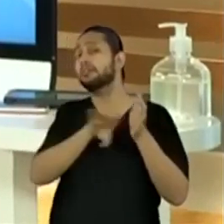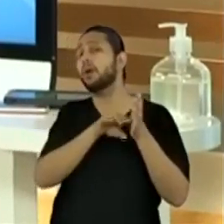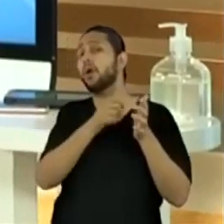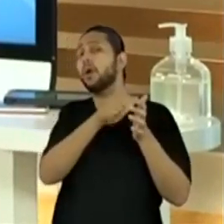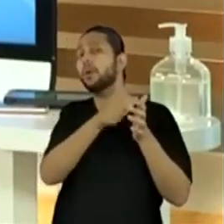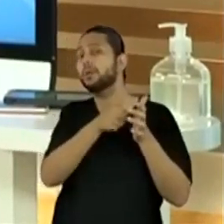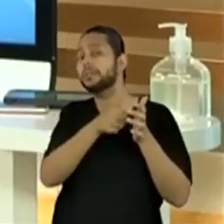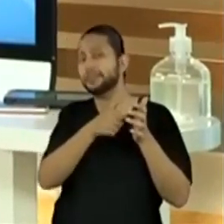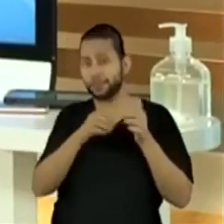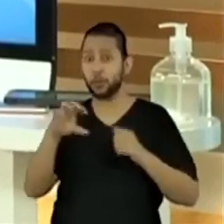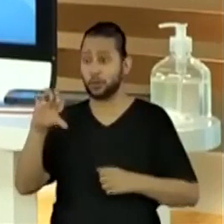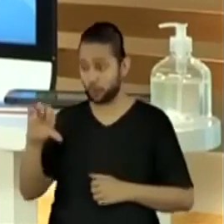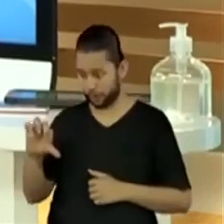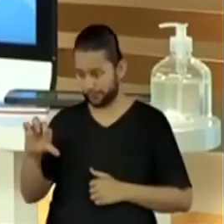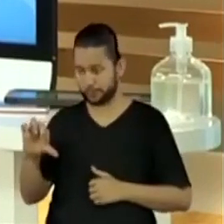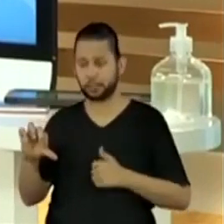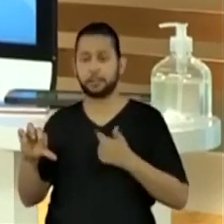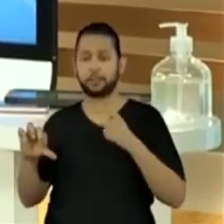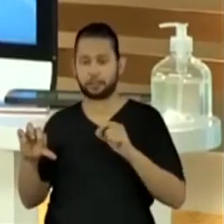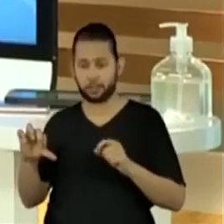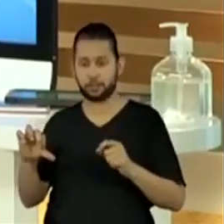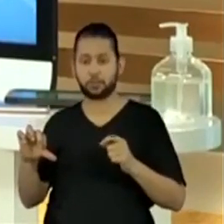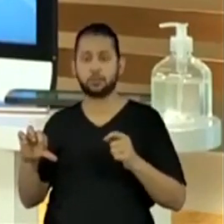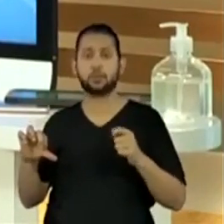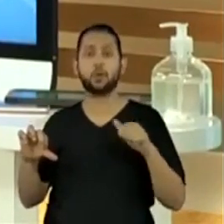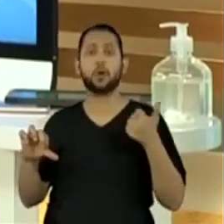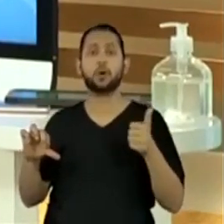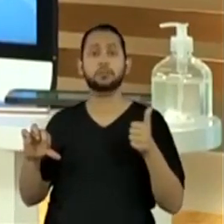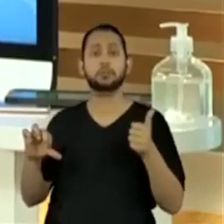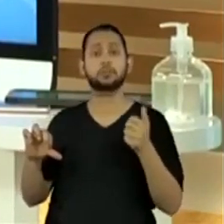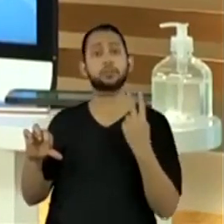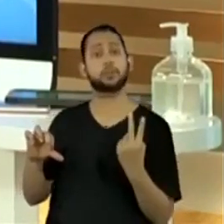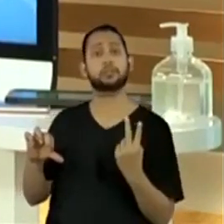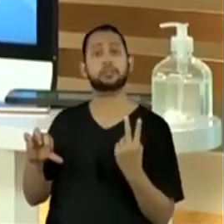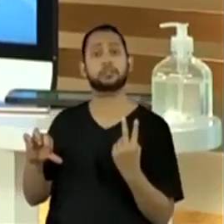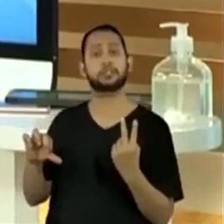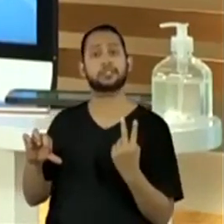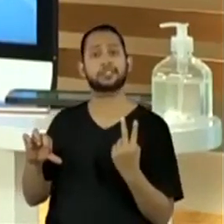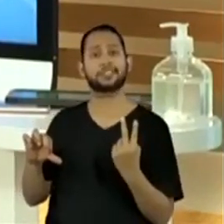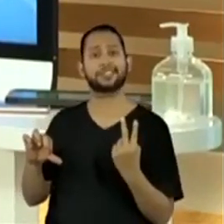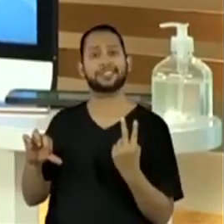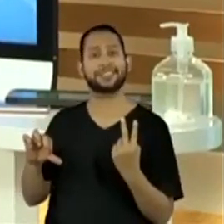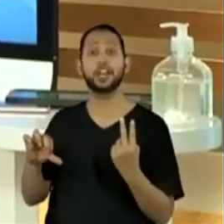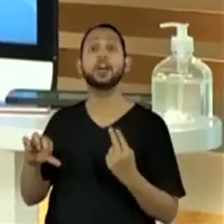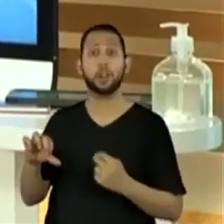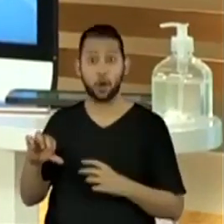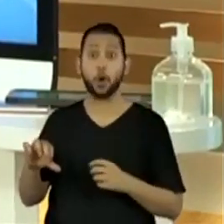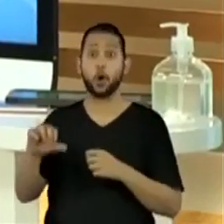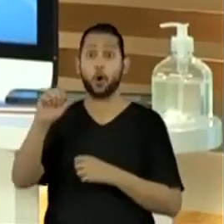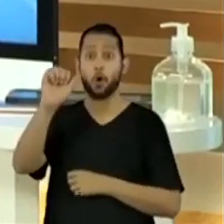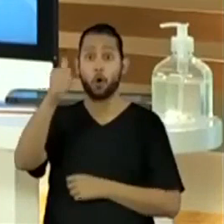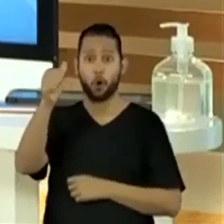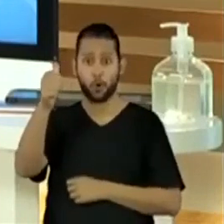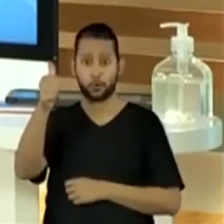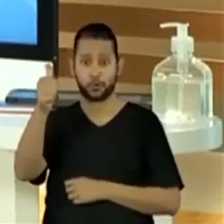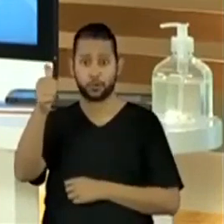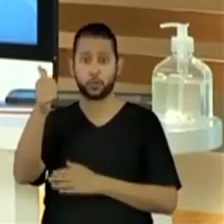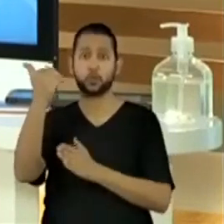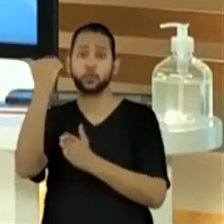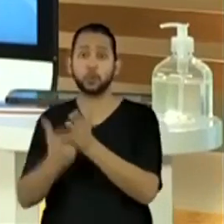Então, de 9 para 11 são 2, certo? Então, você vai testar